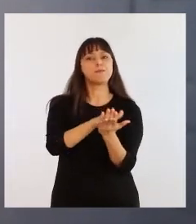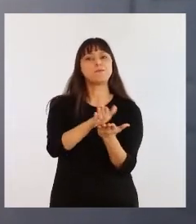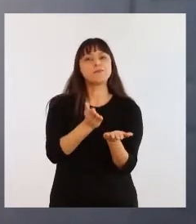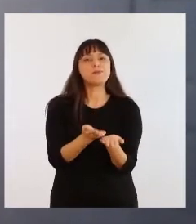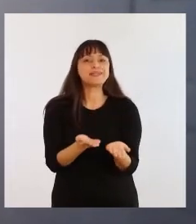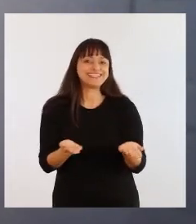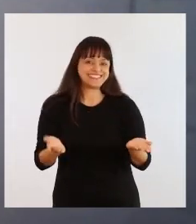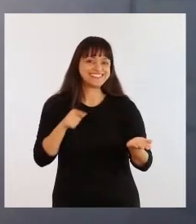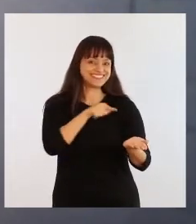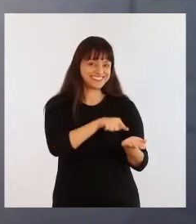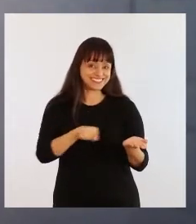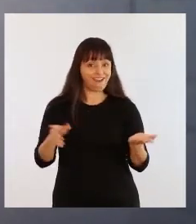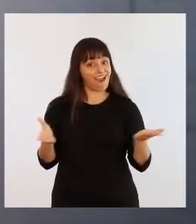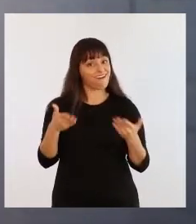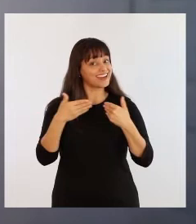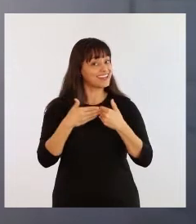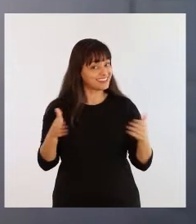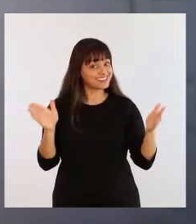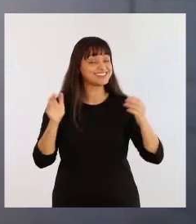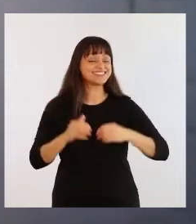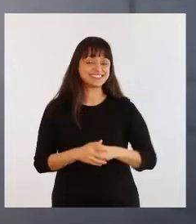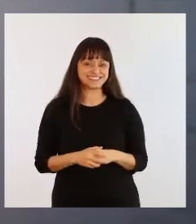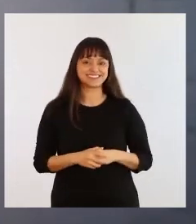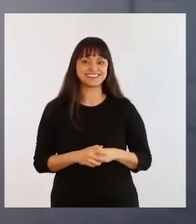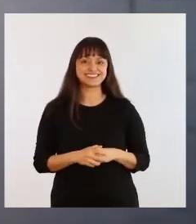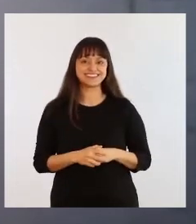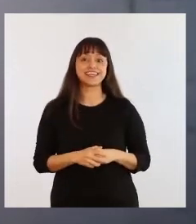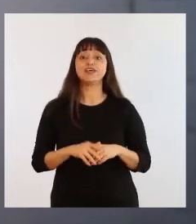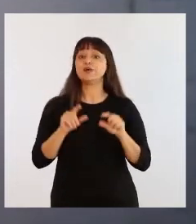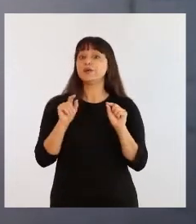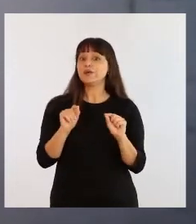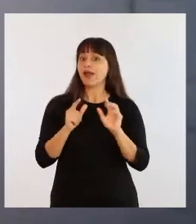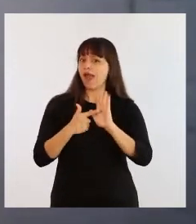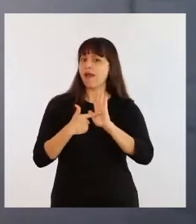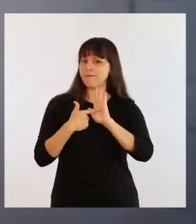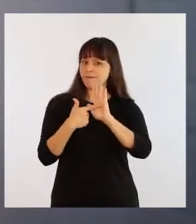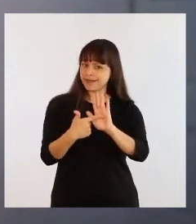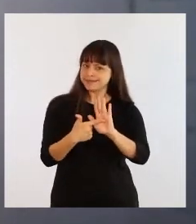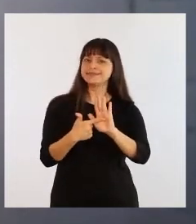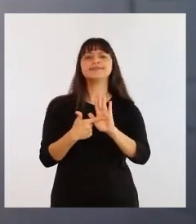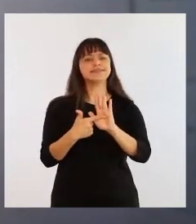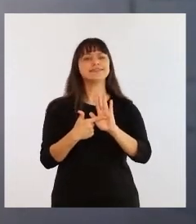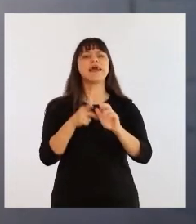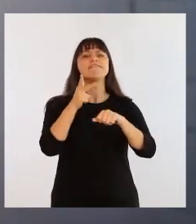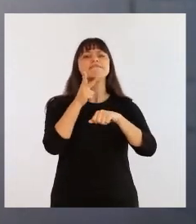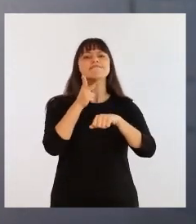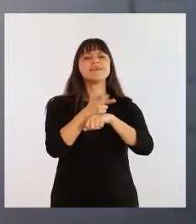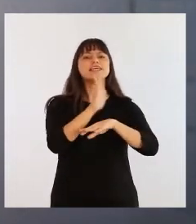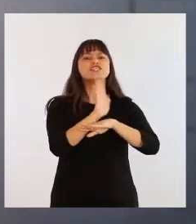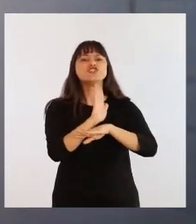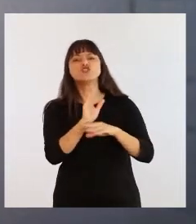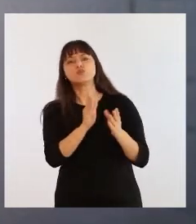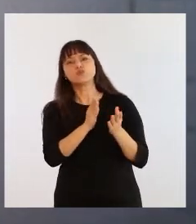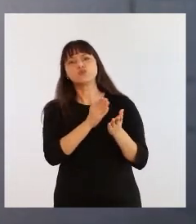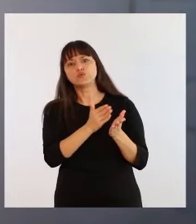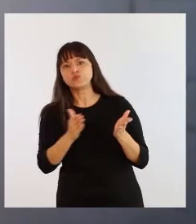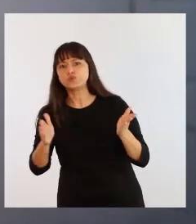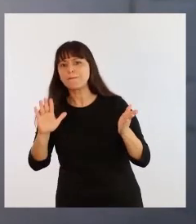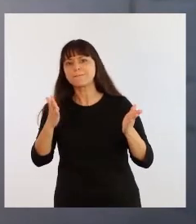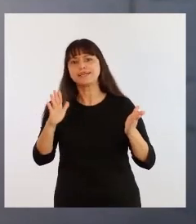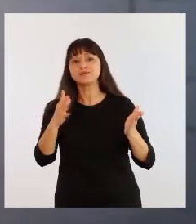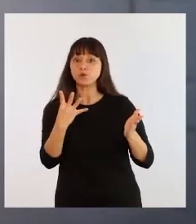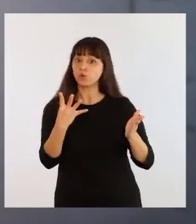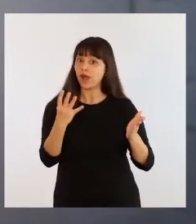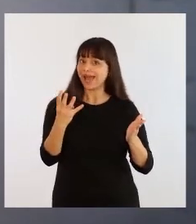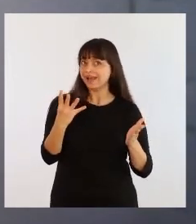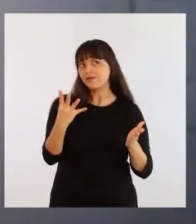com o nosso lançamento. Essa parte de apresentação e exibição dos vídeos deve durar mais ou menos